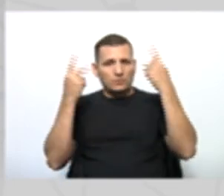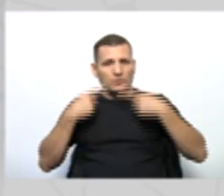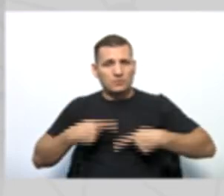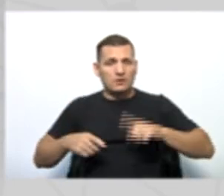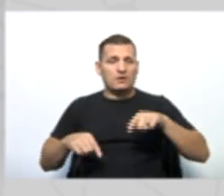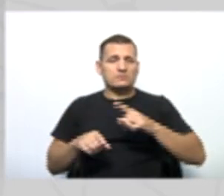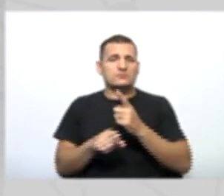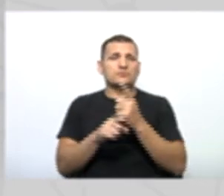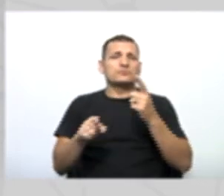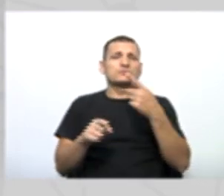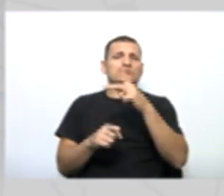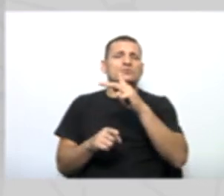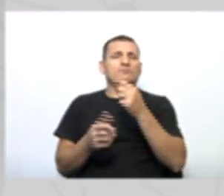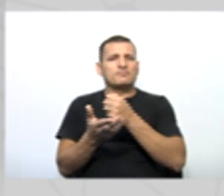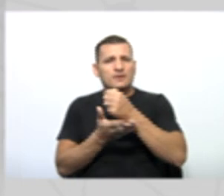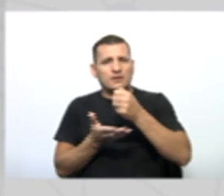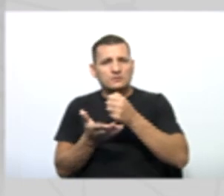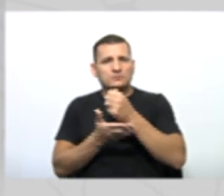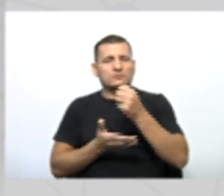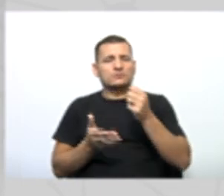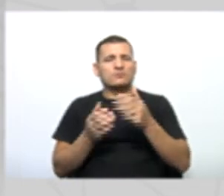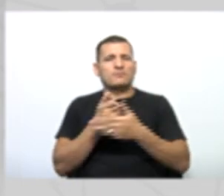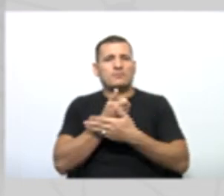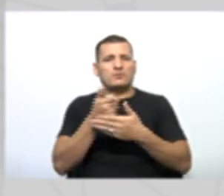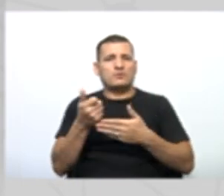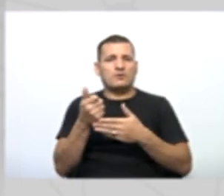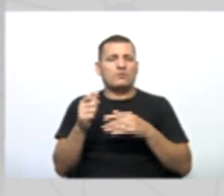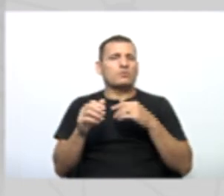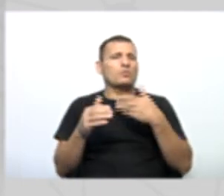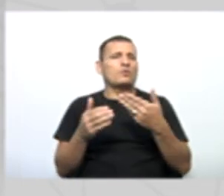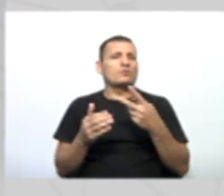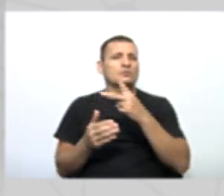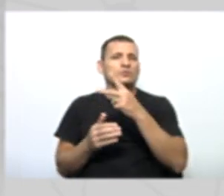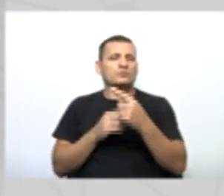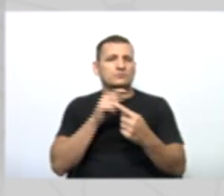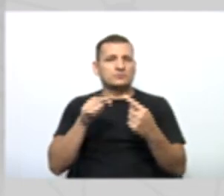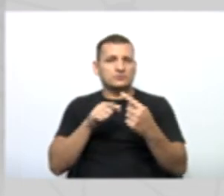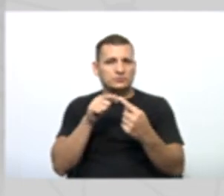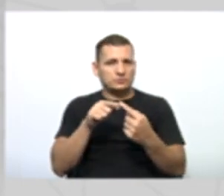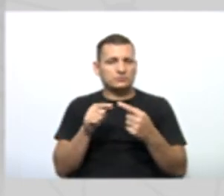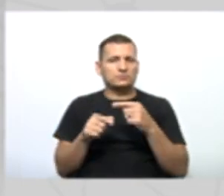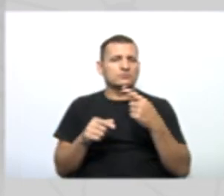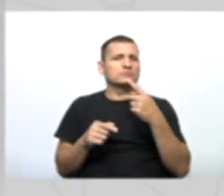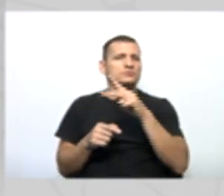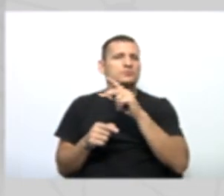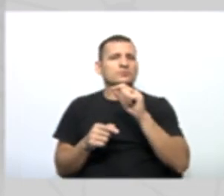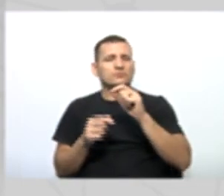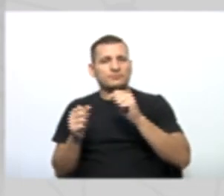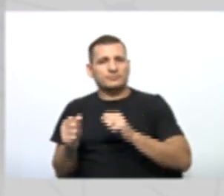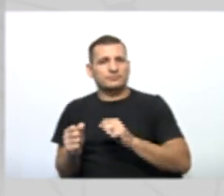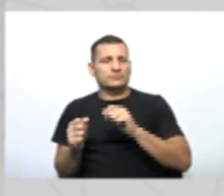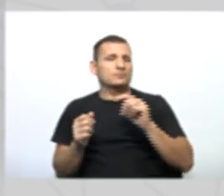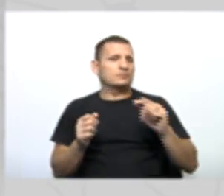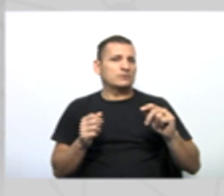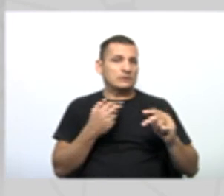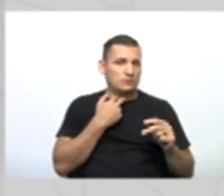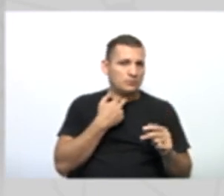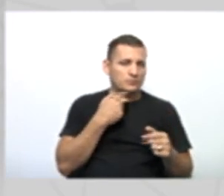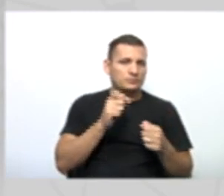moral, saber qual é o bem, qual é a finalidade do homem, o que ele pode, o que ele não pode